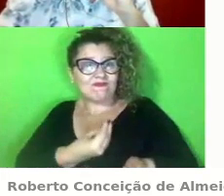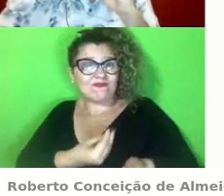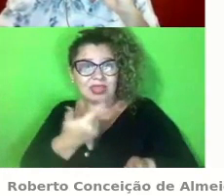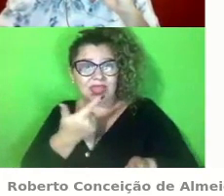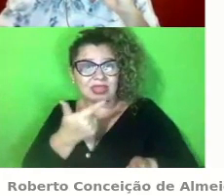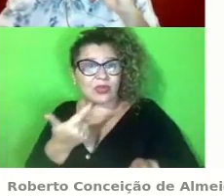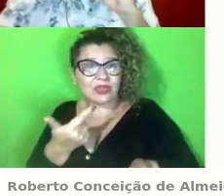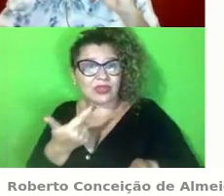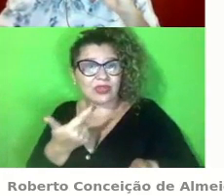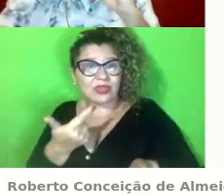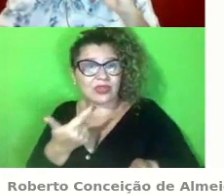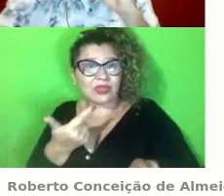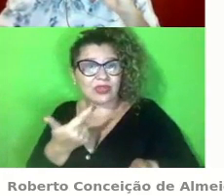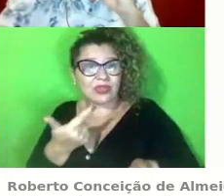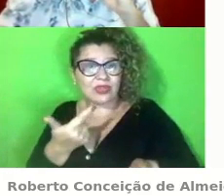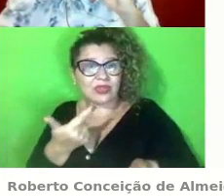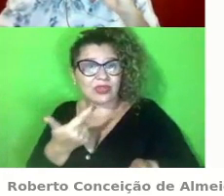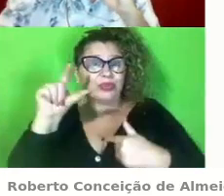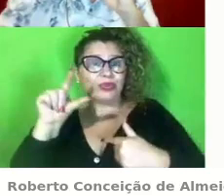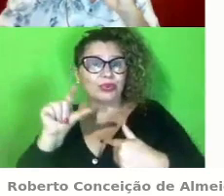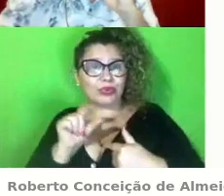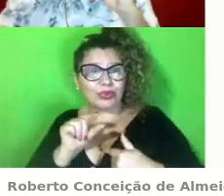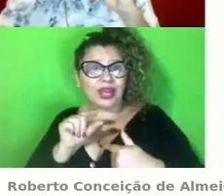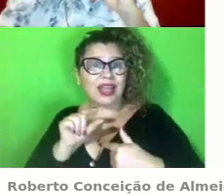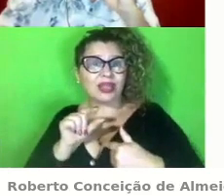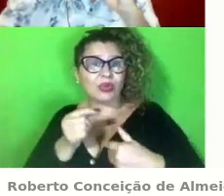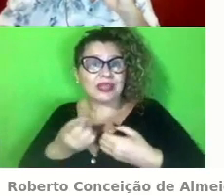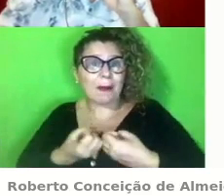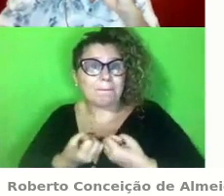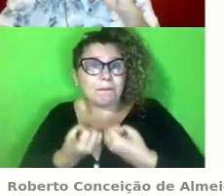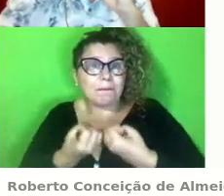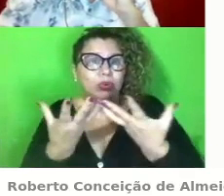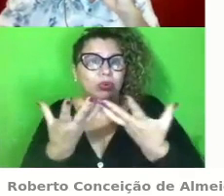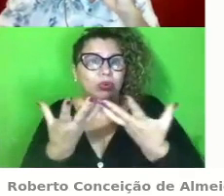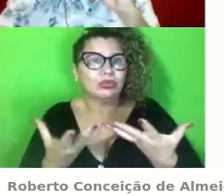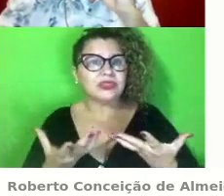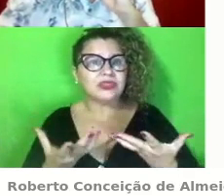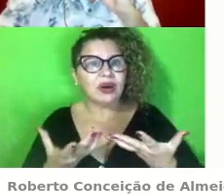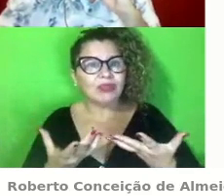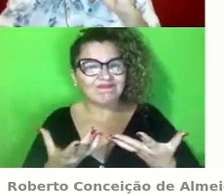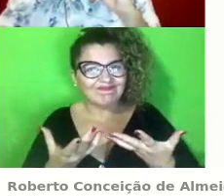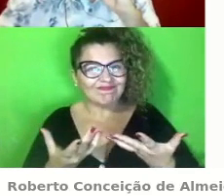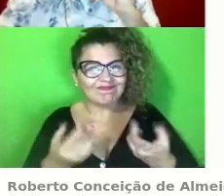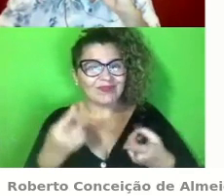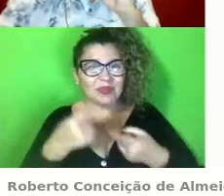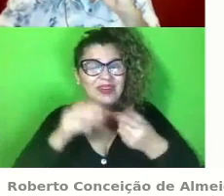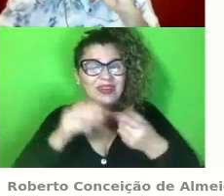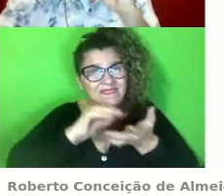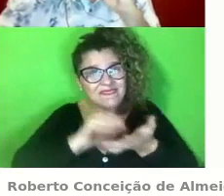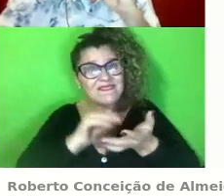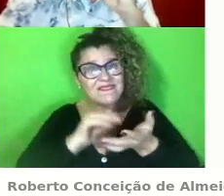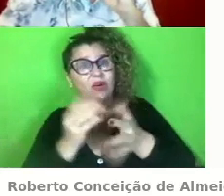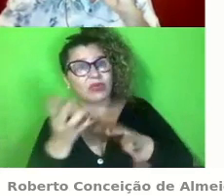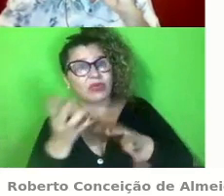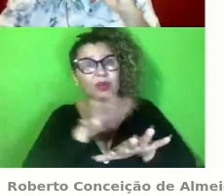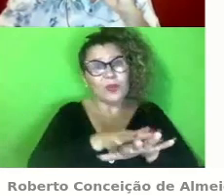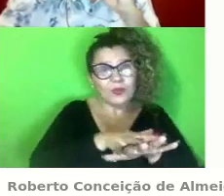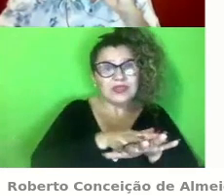daquela pessoa ali para ser uma pessoa produtiva, né, no mercado de trabalho. Então, eu penso que nós temos